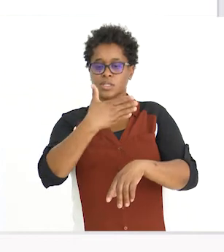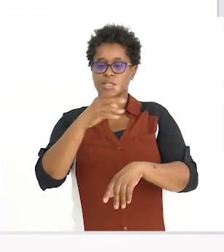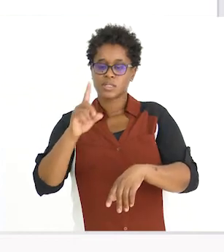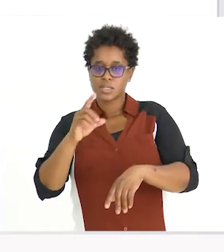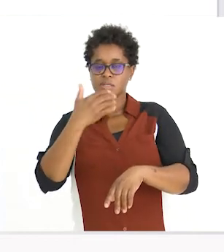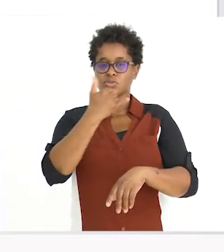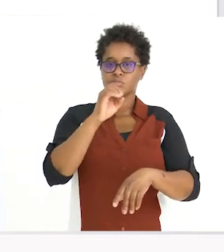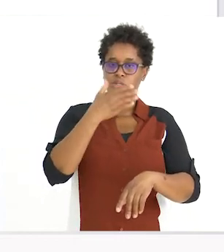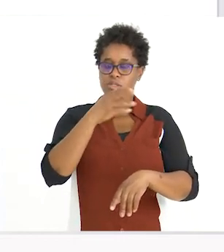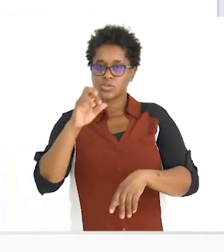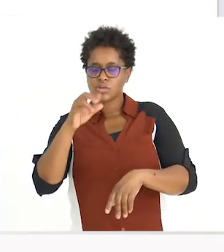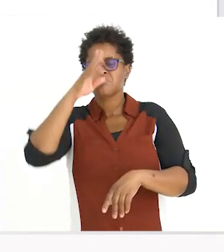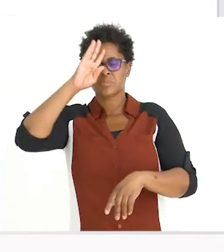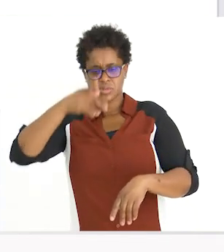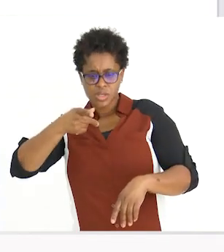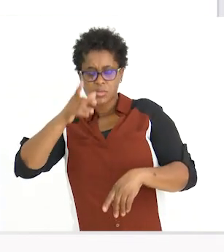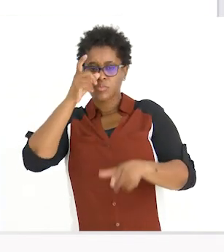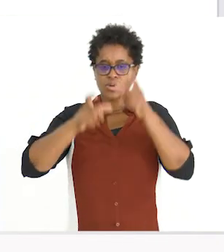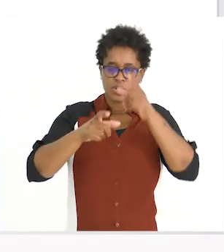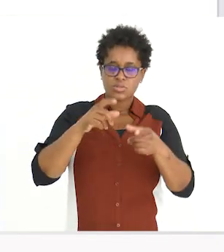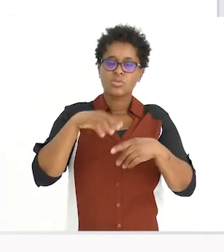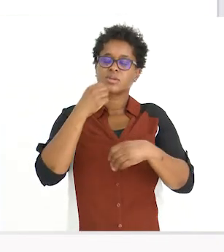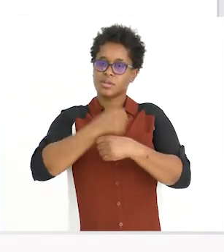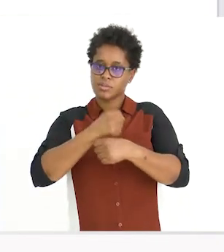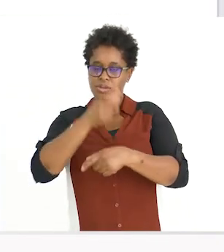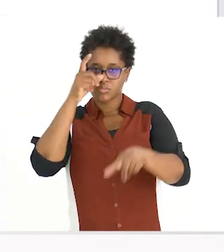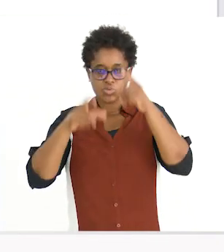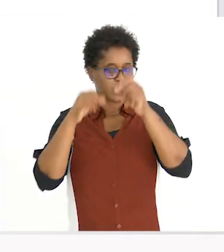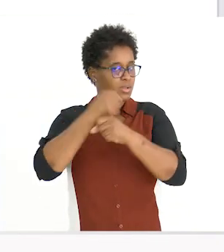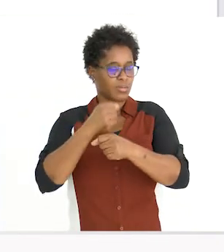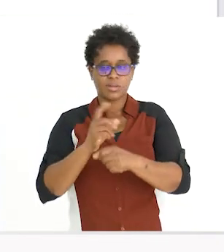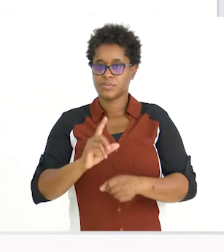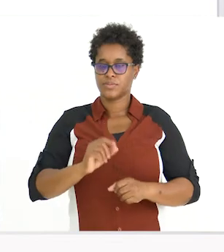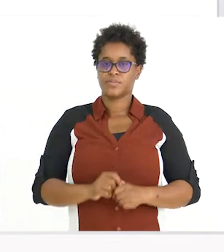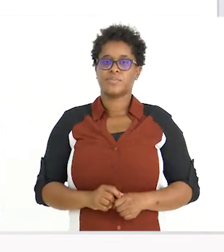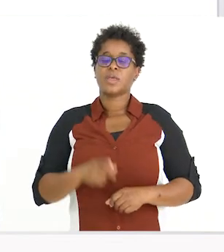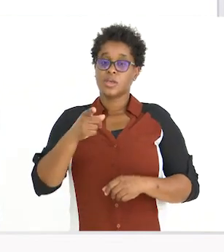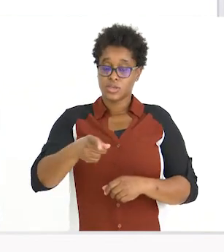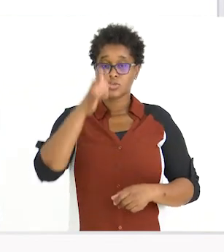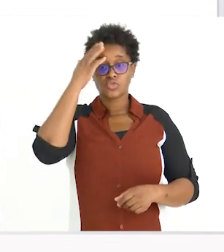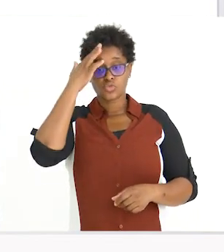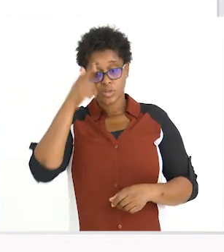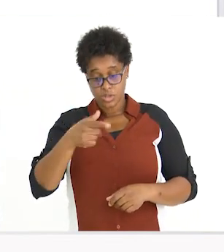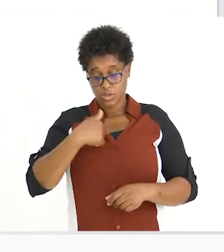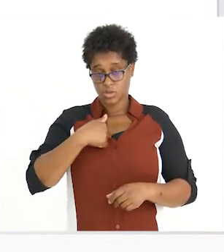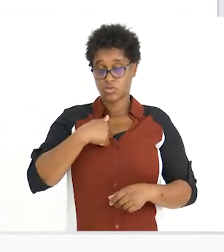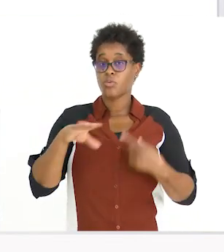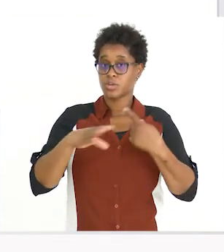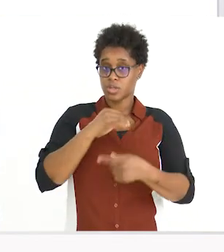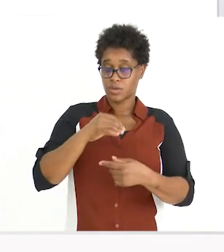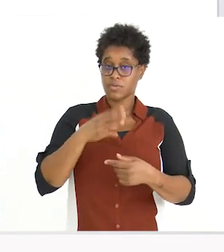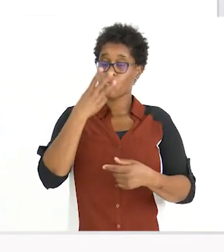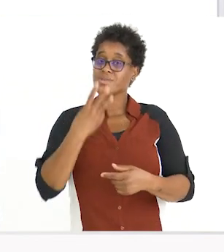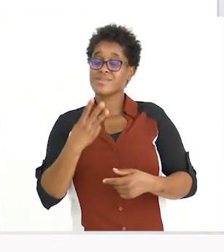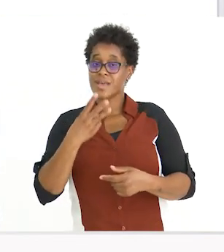2016-2018, tendo em conta a população empregada e desempregada. Esses dados ali eu tirei do site